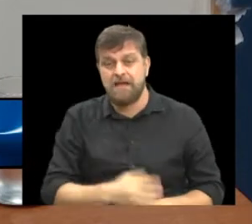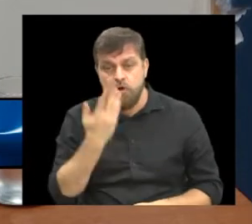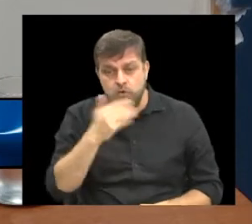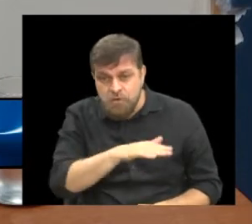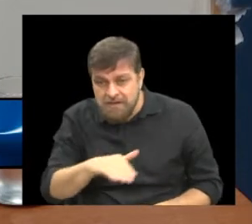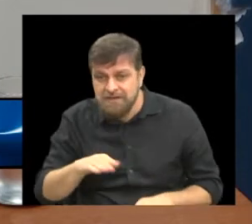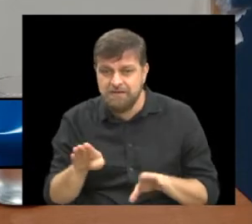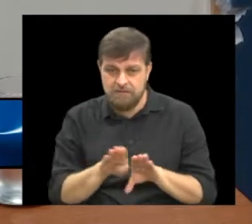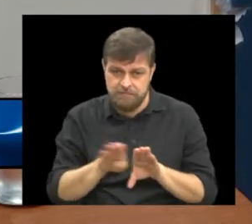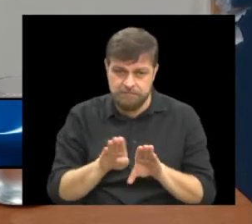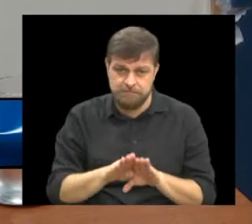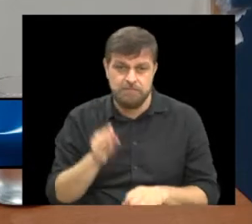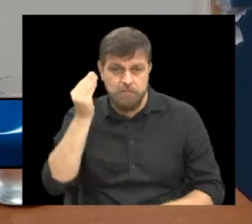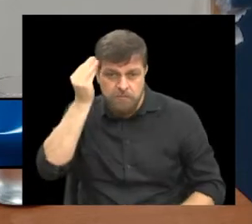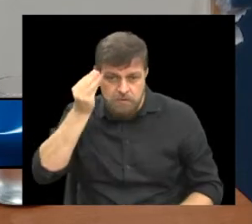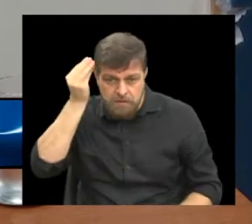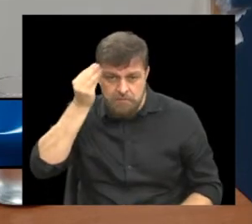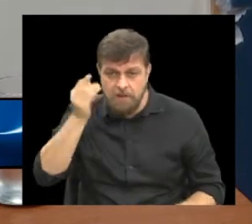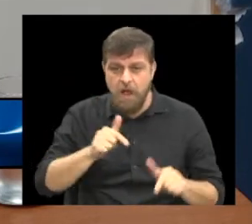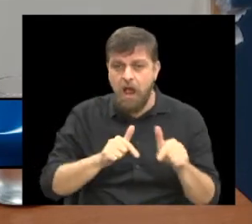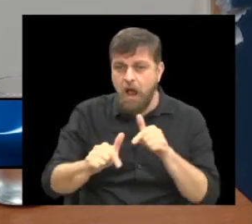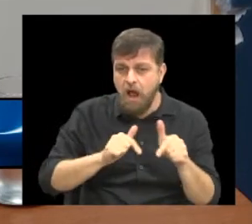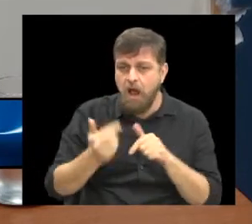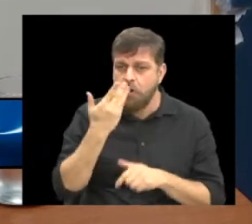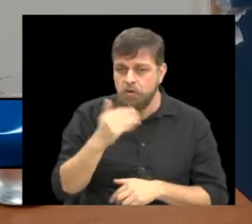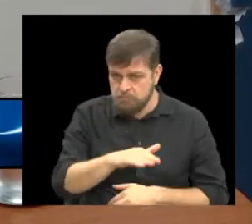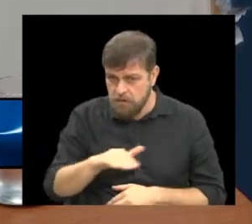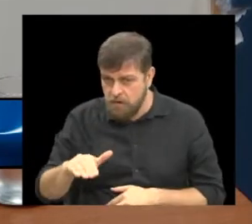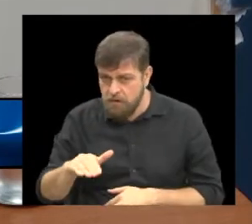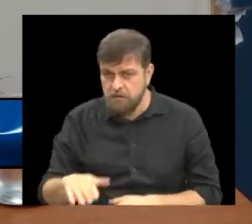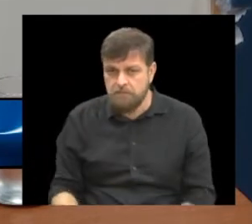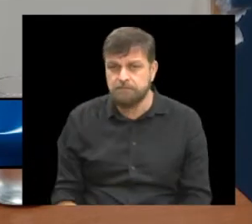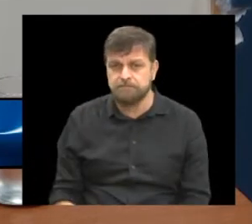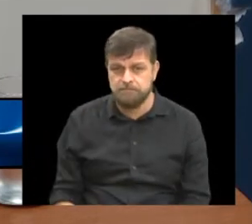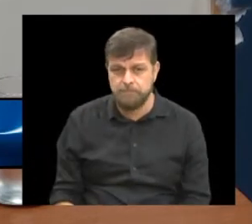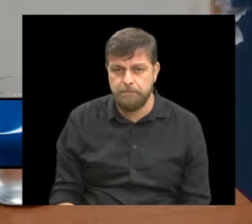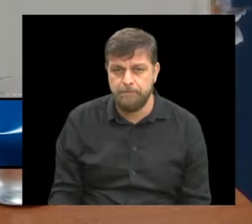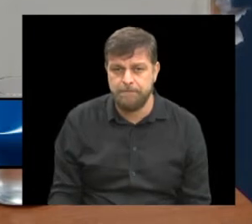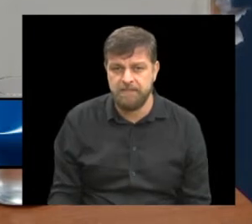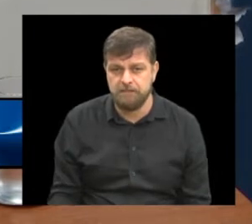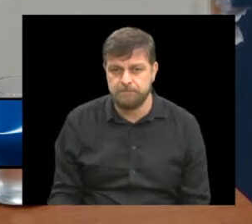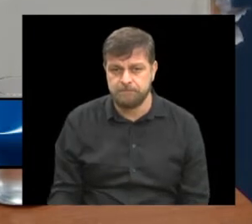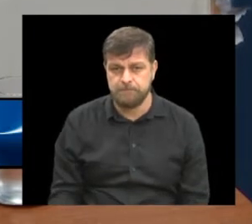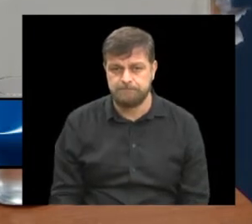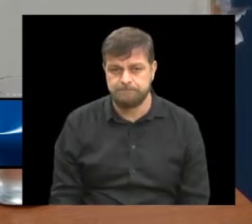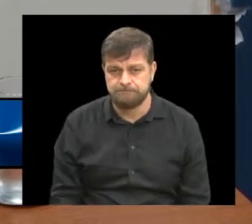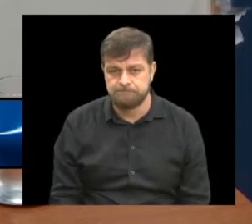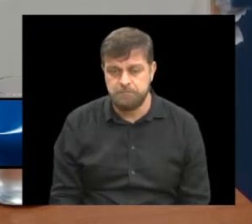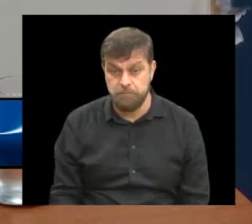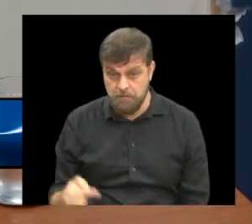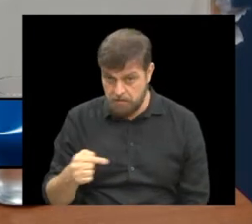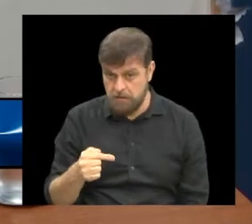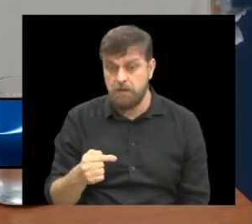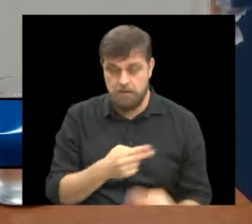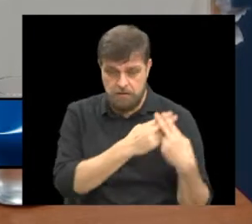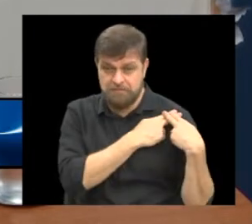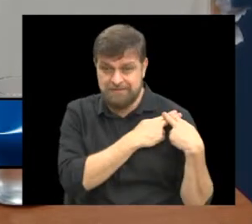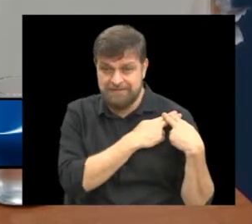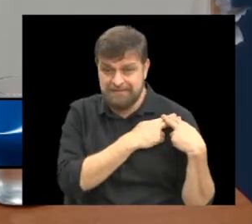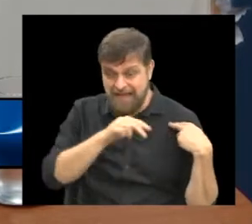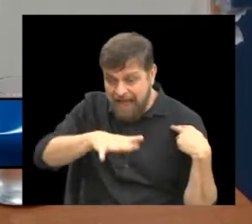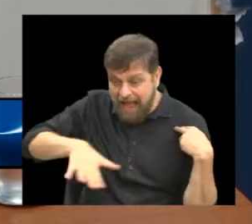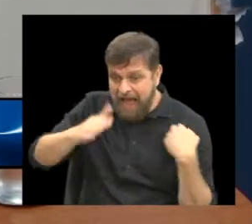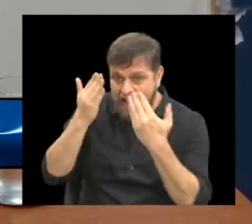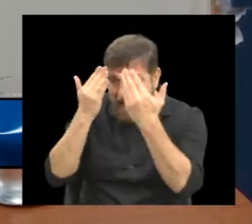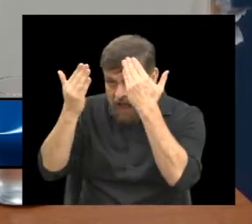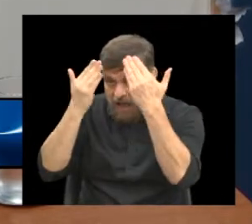neuropsiquiatra, um psiquiatra que trabalha com... neuropsiquiatra, né? É isso, tá certo. Então, só que a psicologia, ela